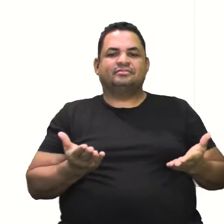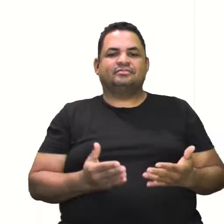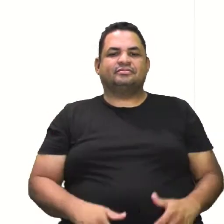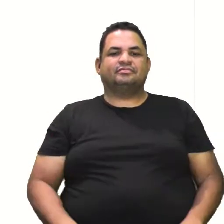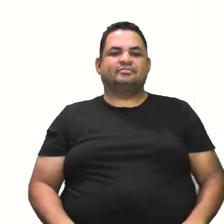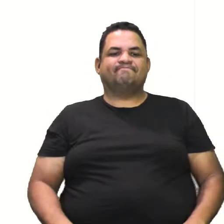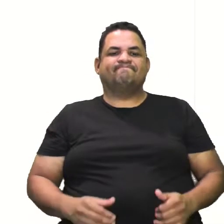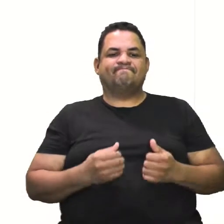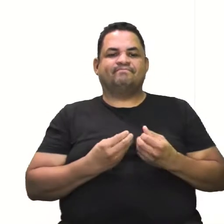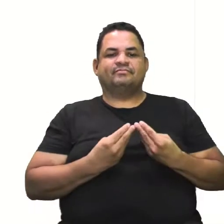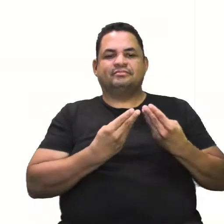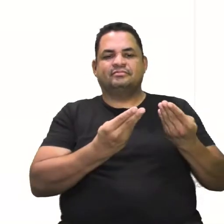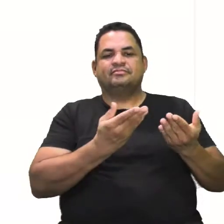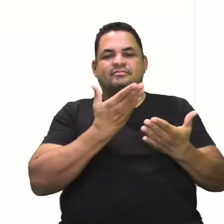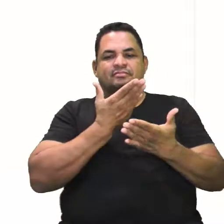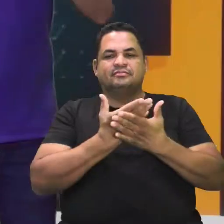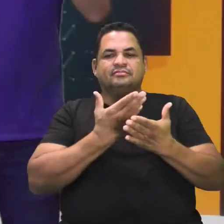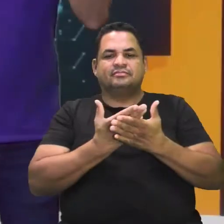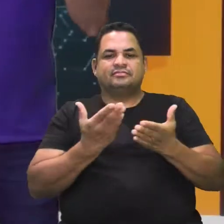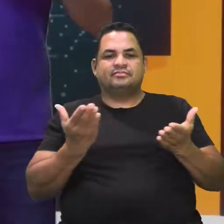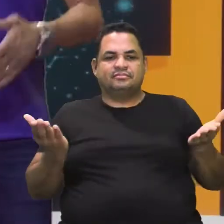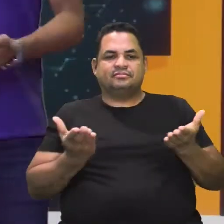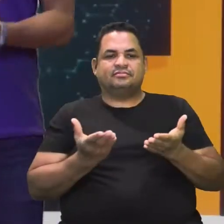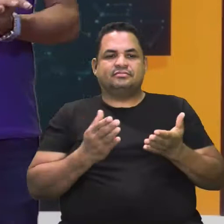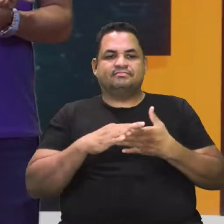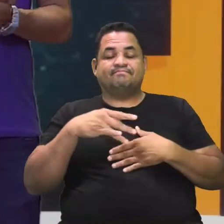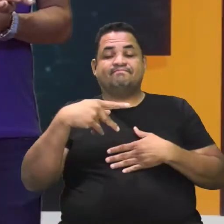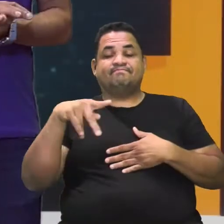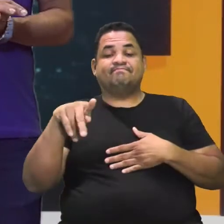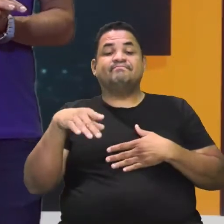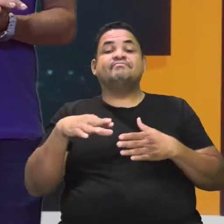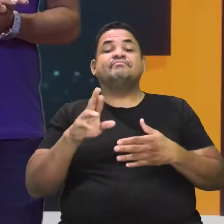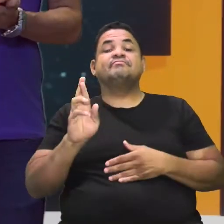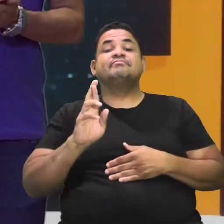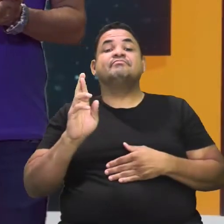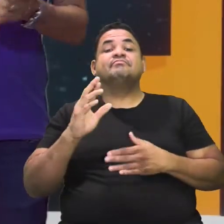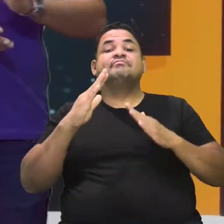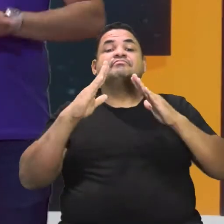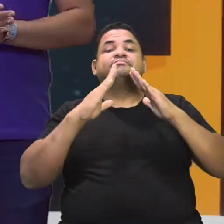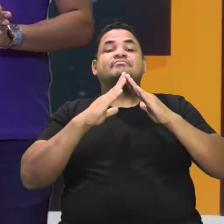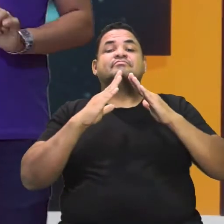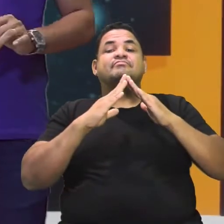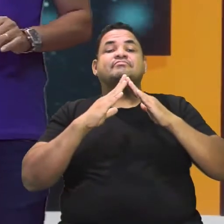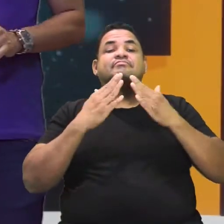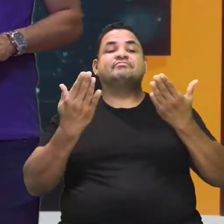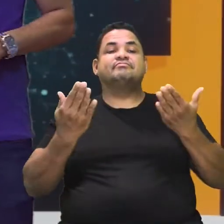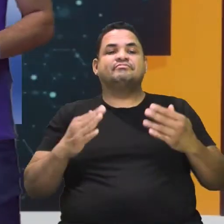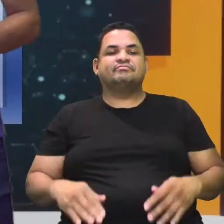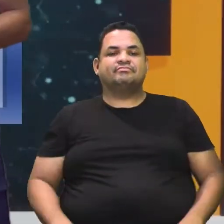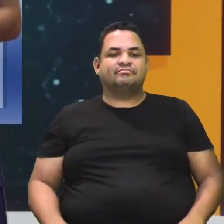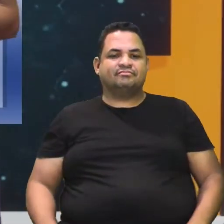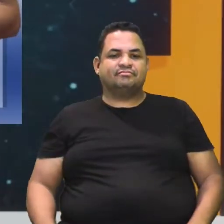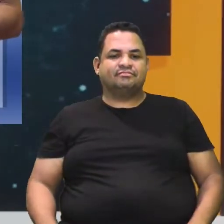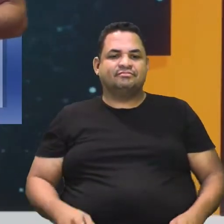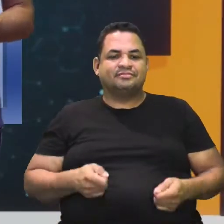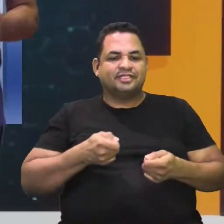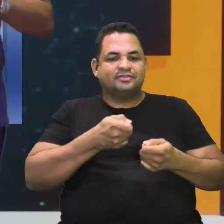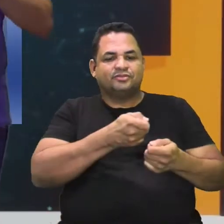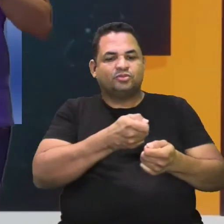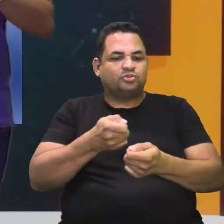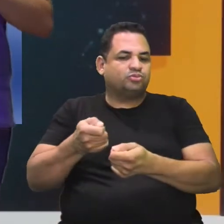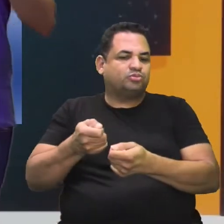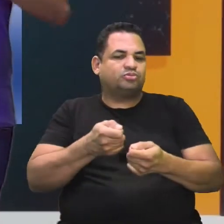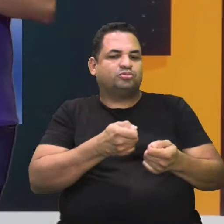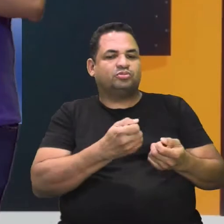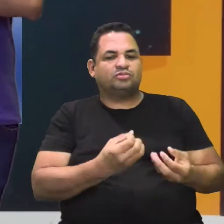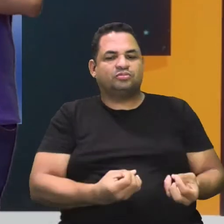ver? O oferecimento da aula de hoje vai para... E aí, olha lá, olha que escola, estão até aguando a grama ali,